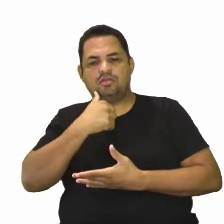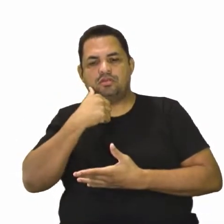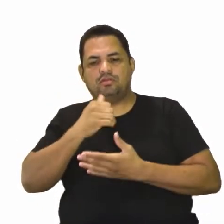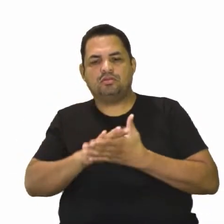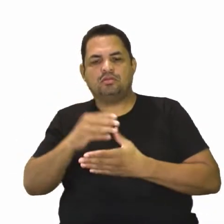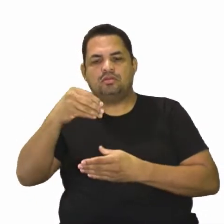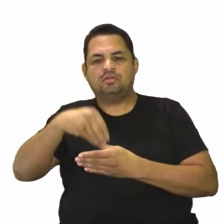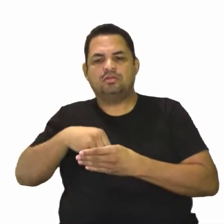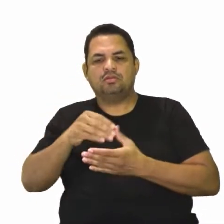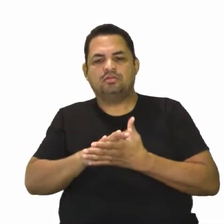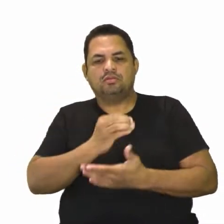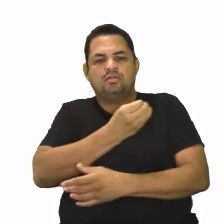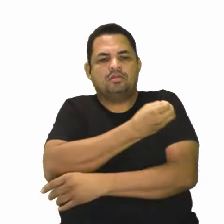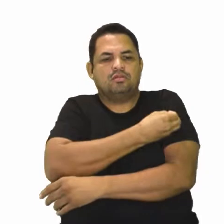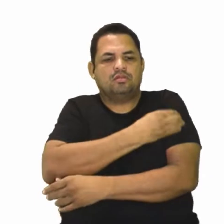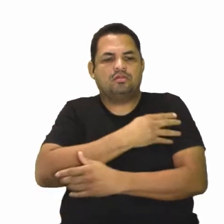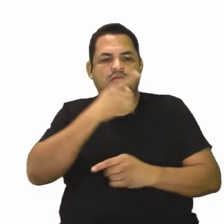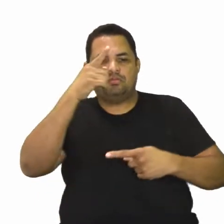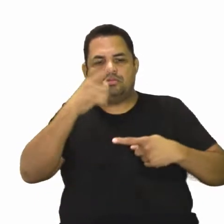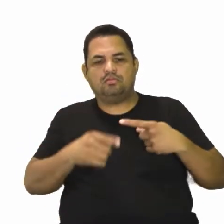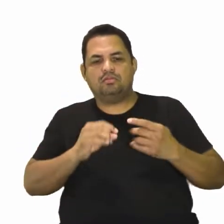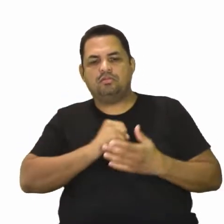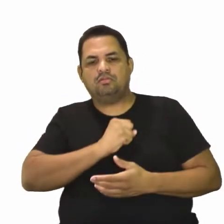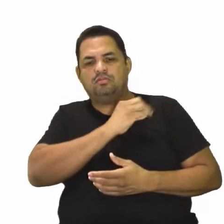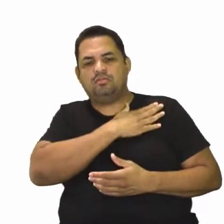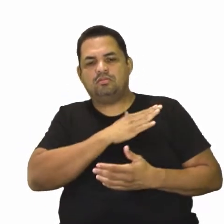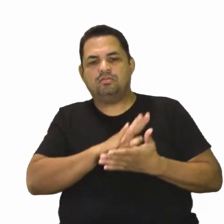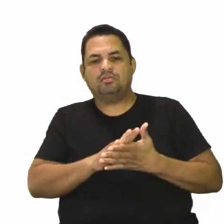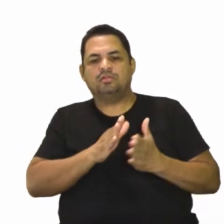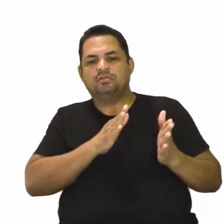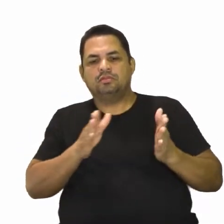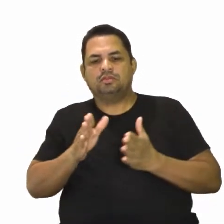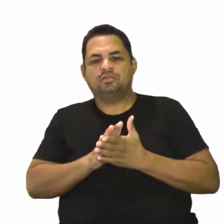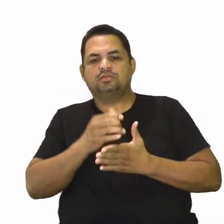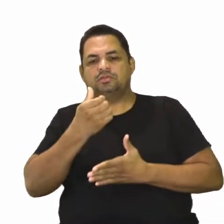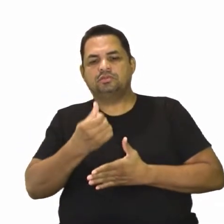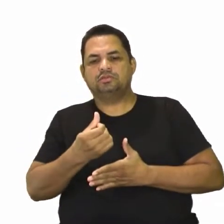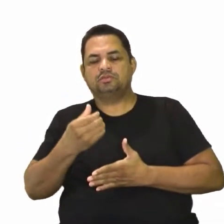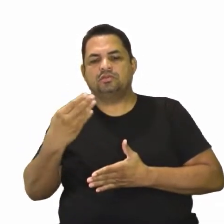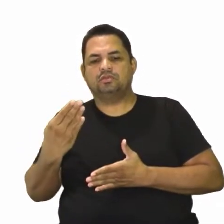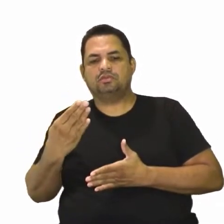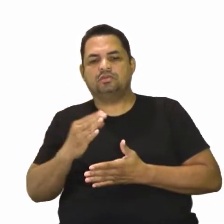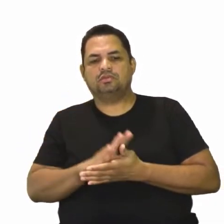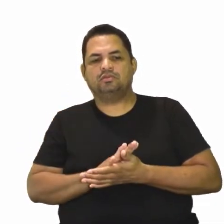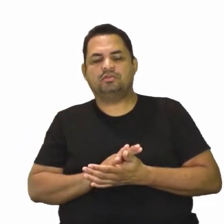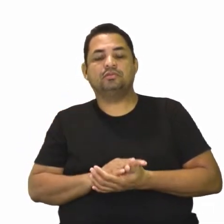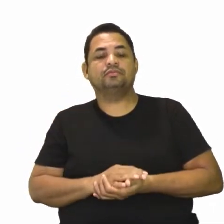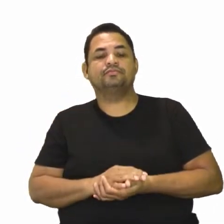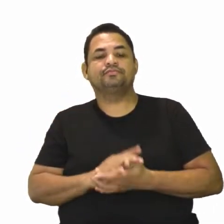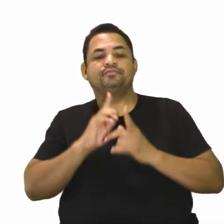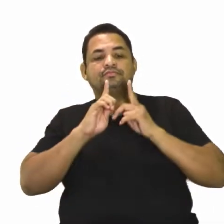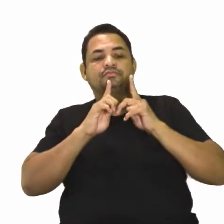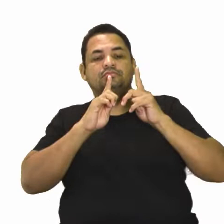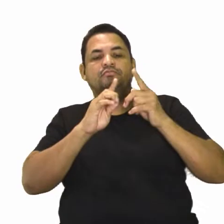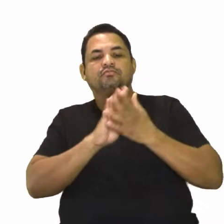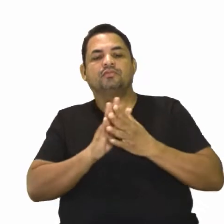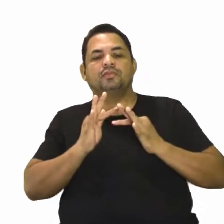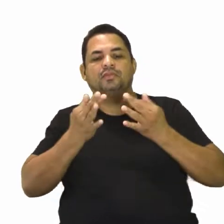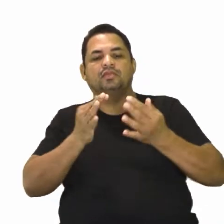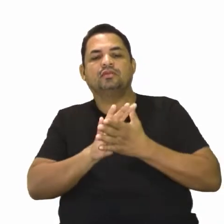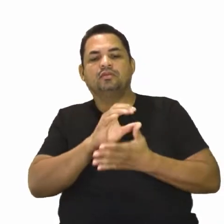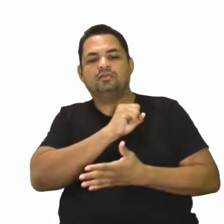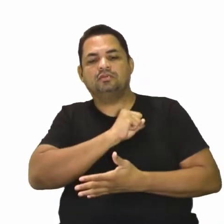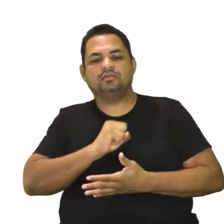do voto do analfabeto proibido pelos militares desde 64. Ou eles reivindicavam o fim do